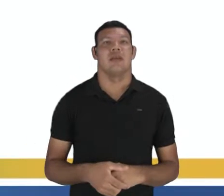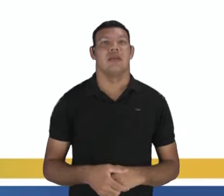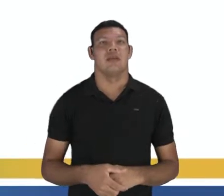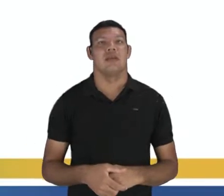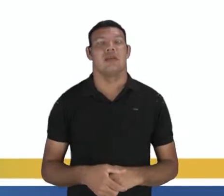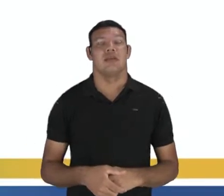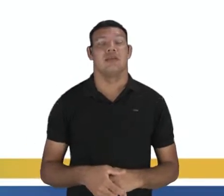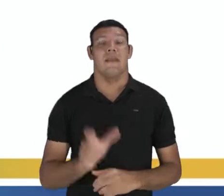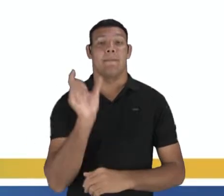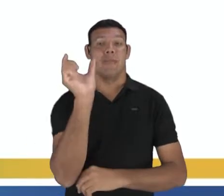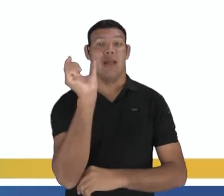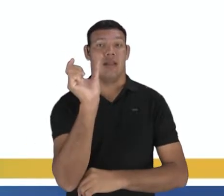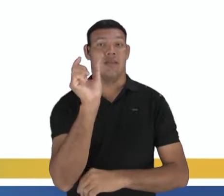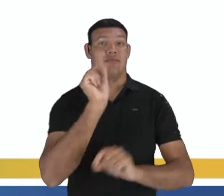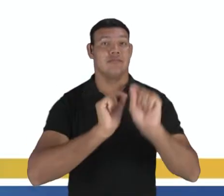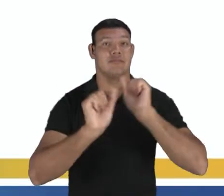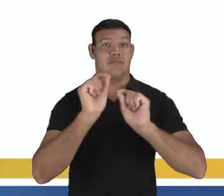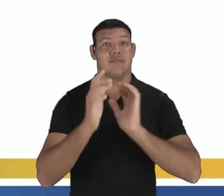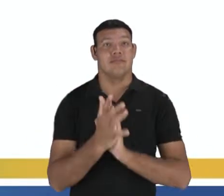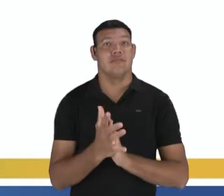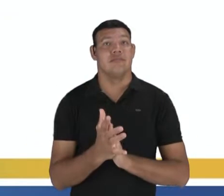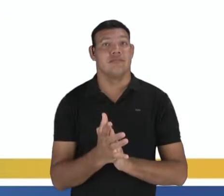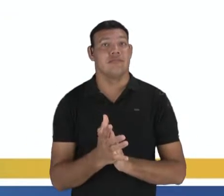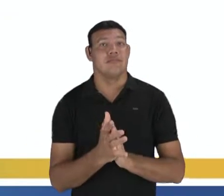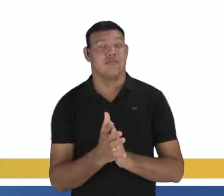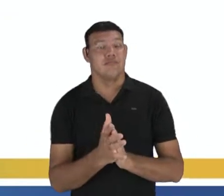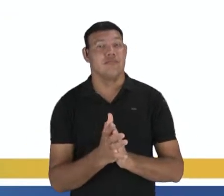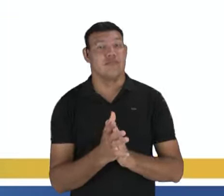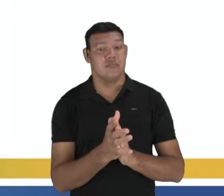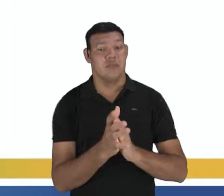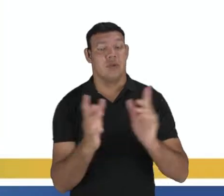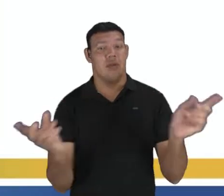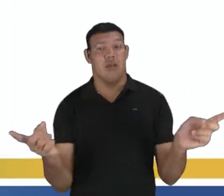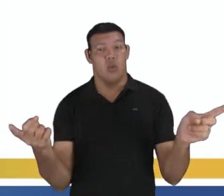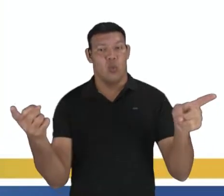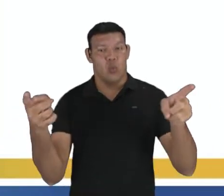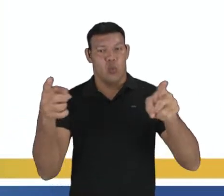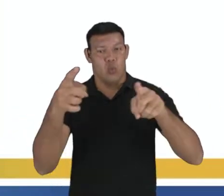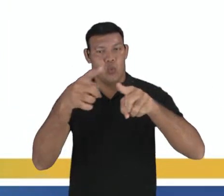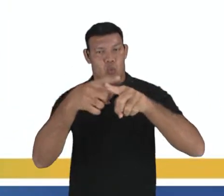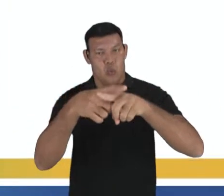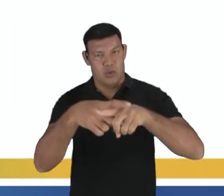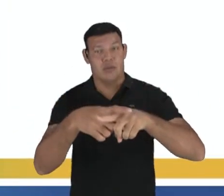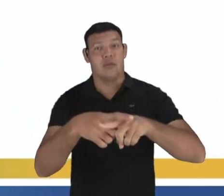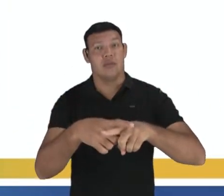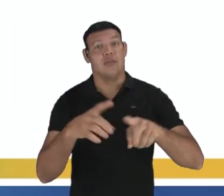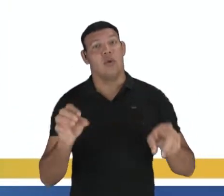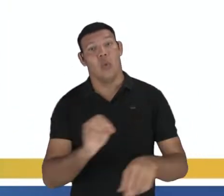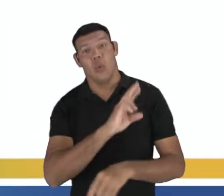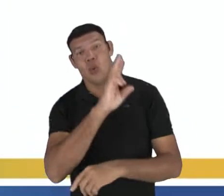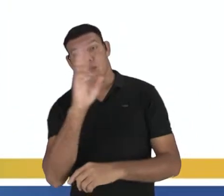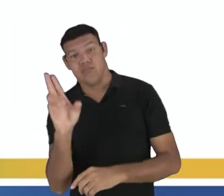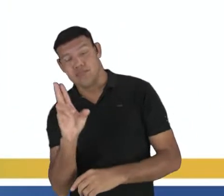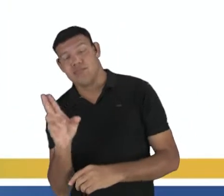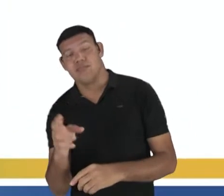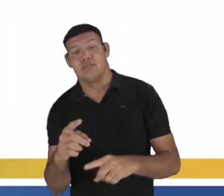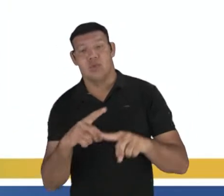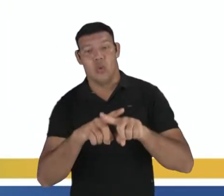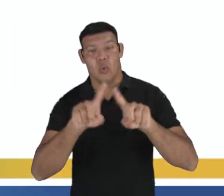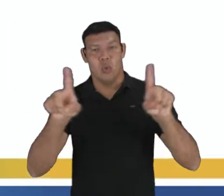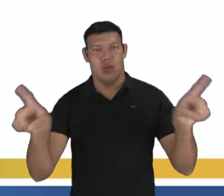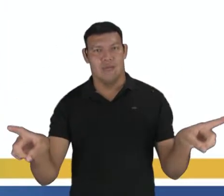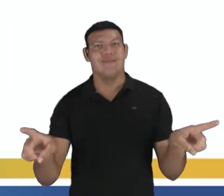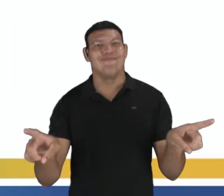a polifonia. Em toda parte é o cruzamento, a consonância ou a dissonância